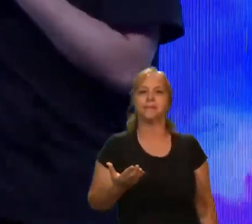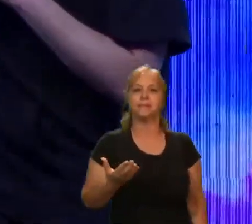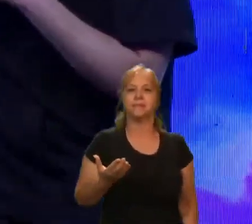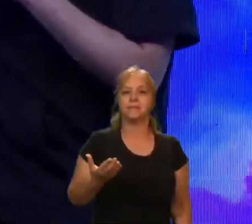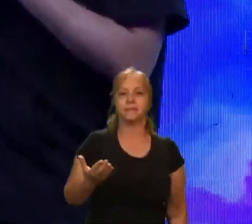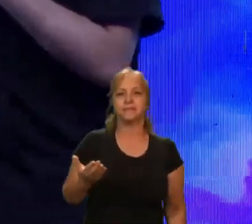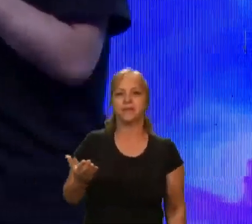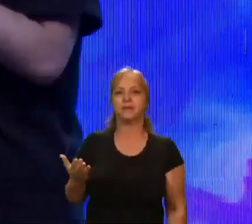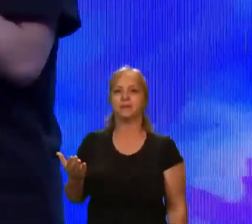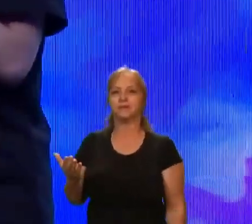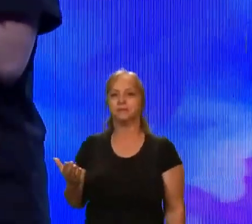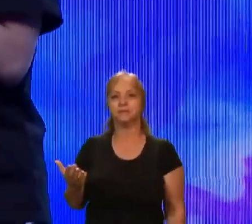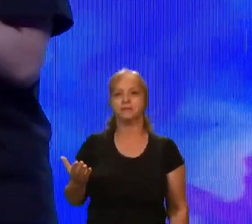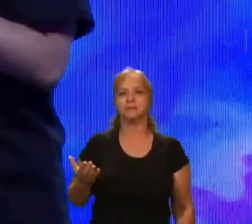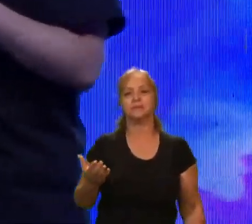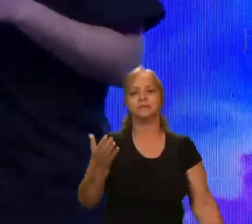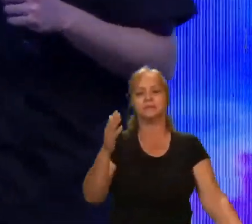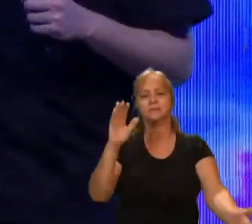Yeshua.